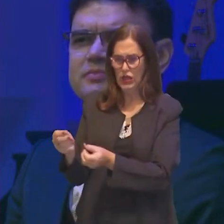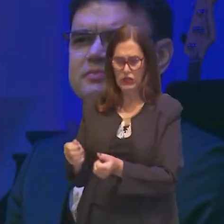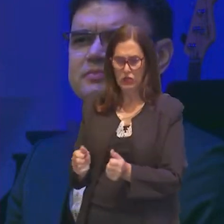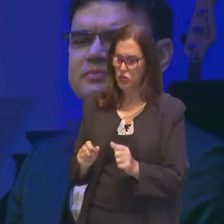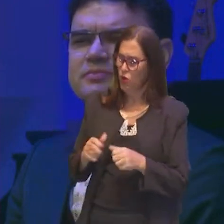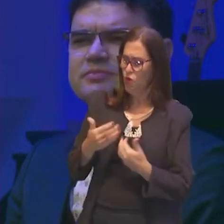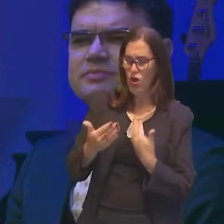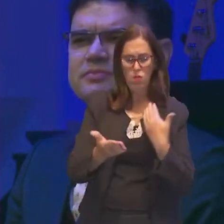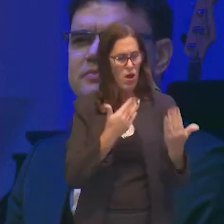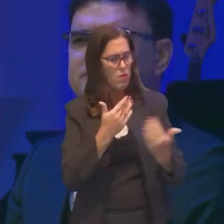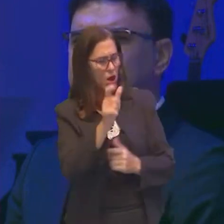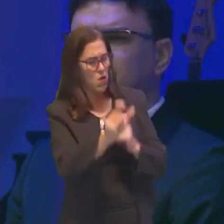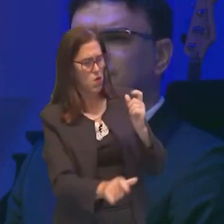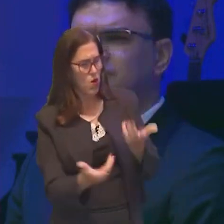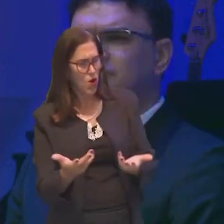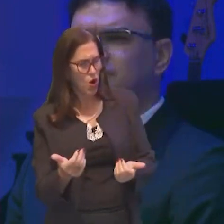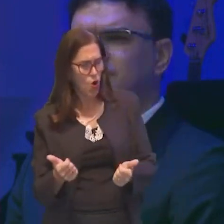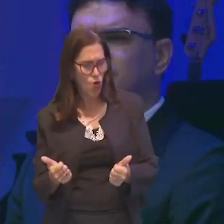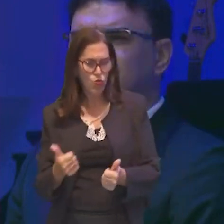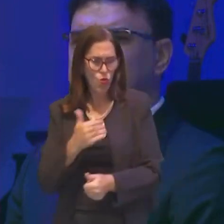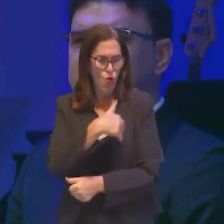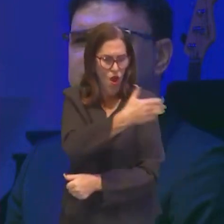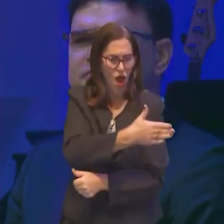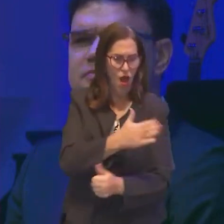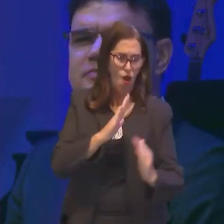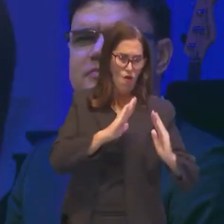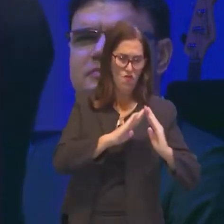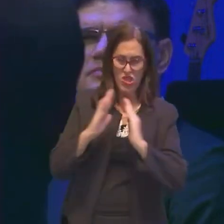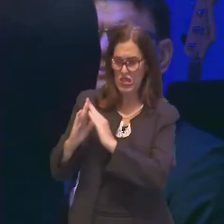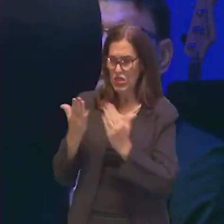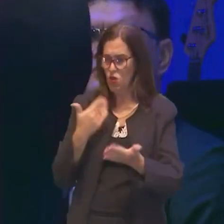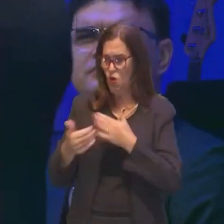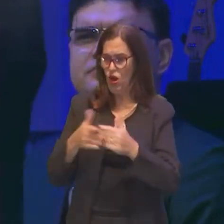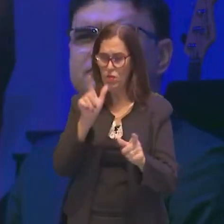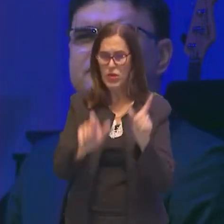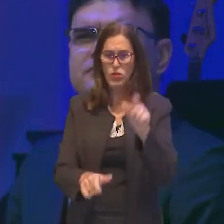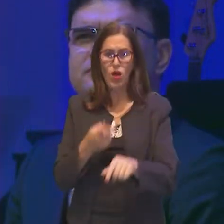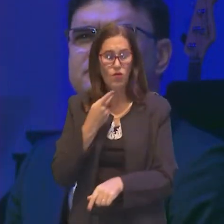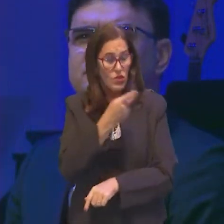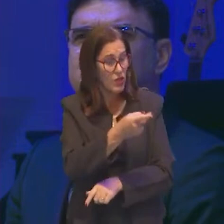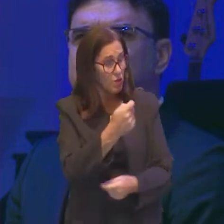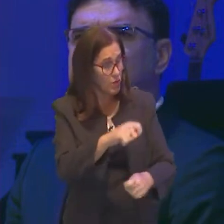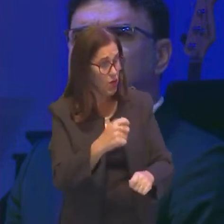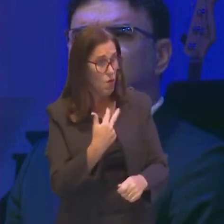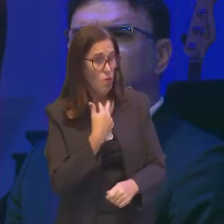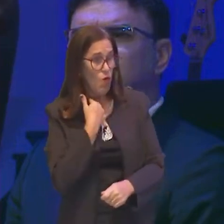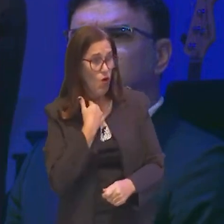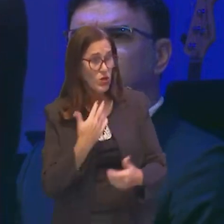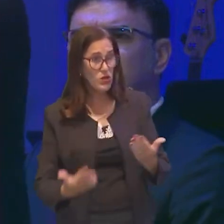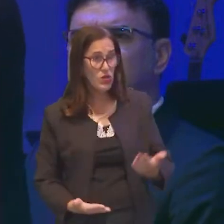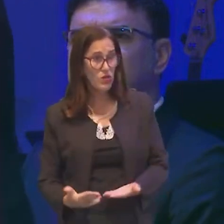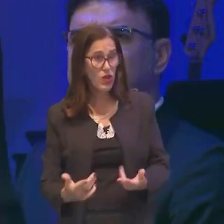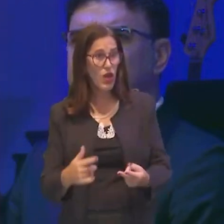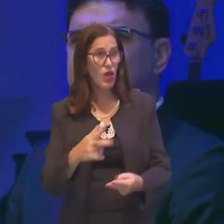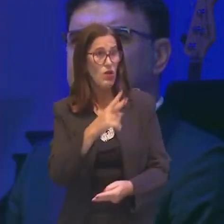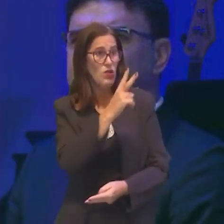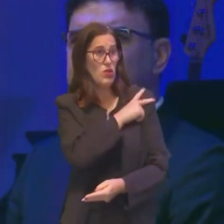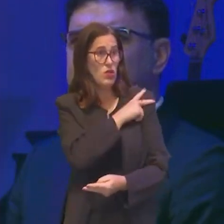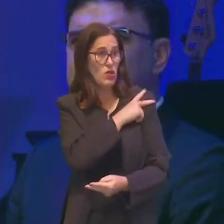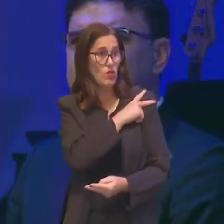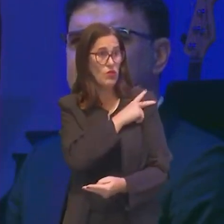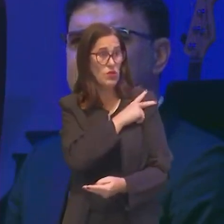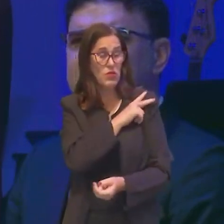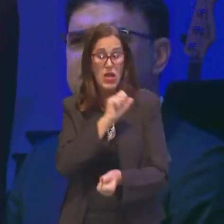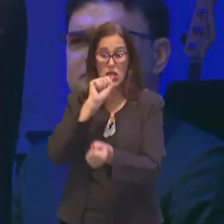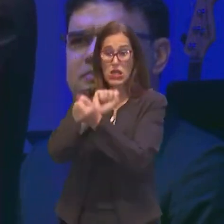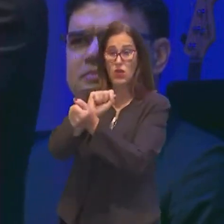alguém, conversando com alguém, ou ao lado de alguém, ou seu vizinho, qualquer pessoa, você diz assim: olha, você não pode servir a dois senhores, você tem que ser escravo de Cristo.